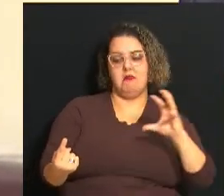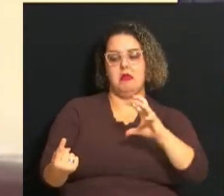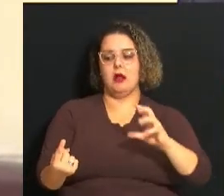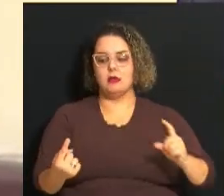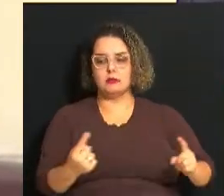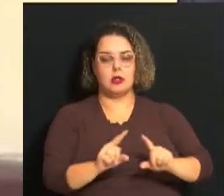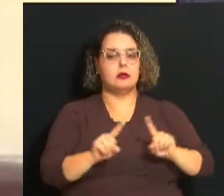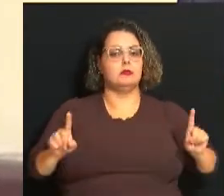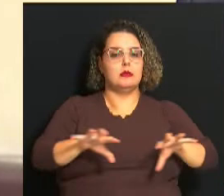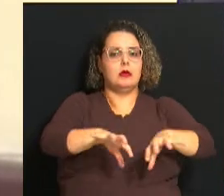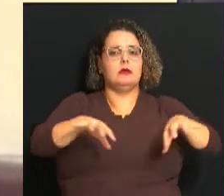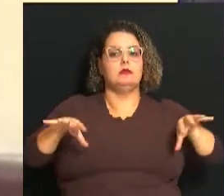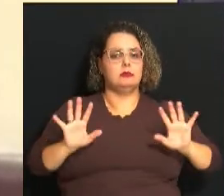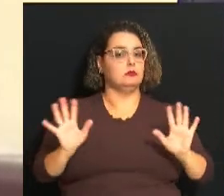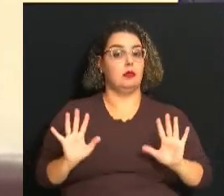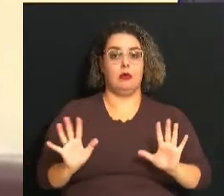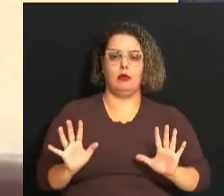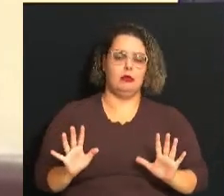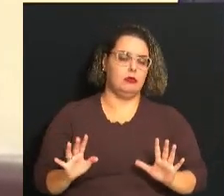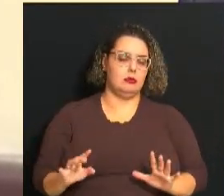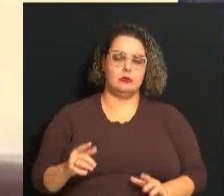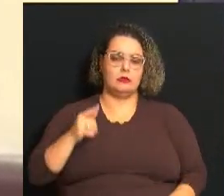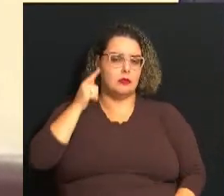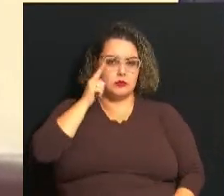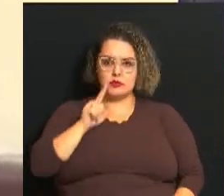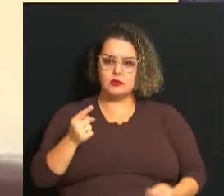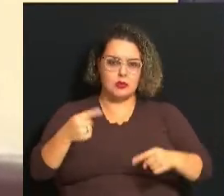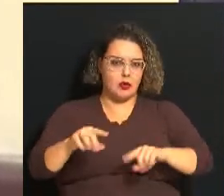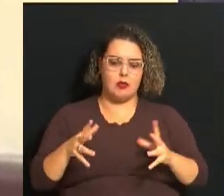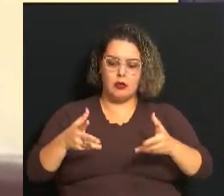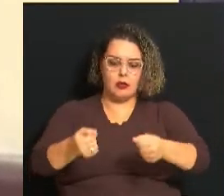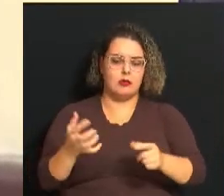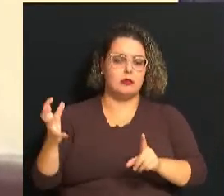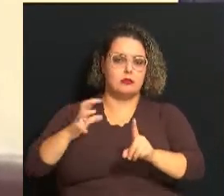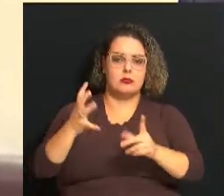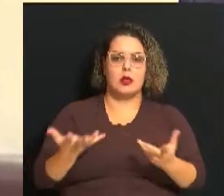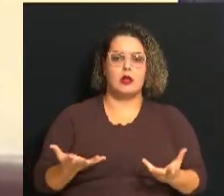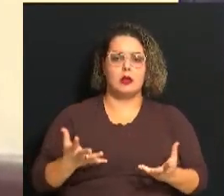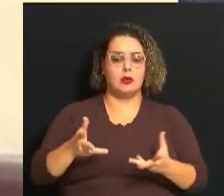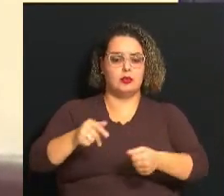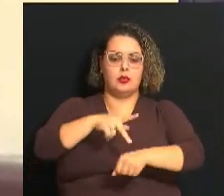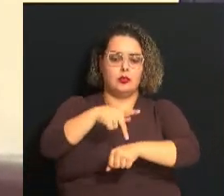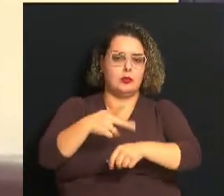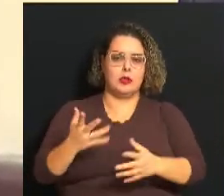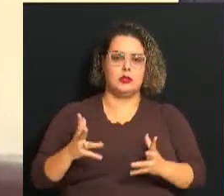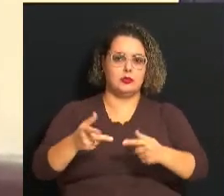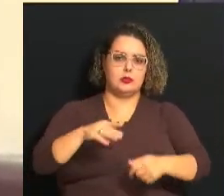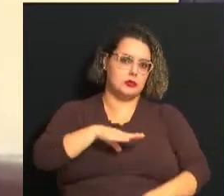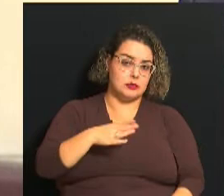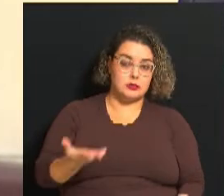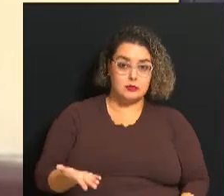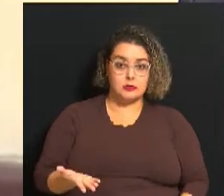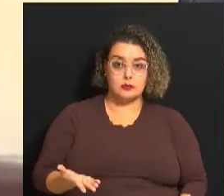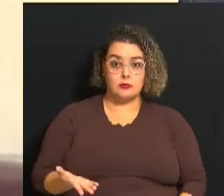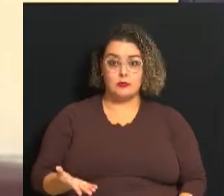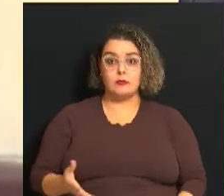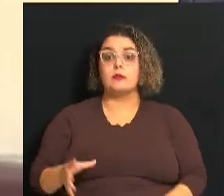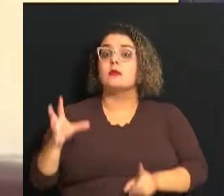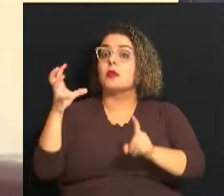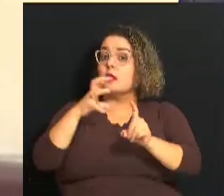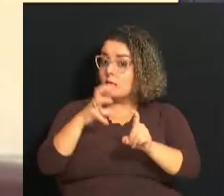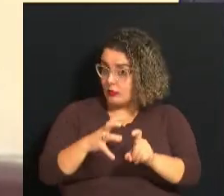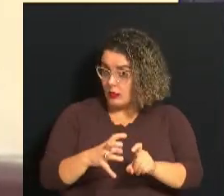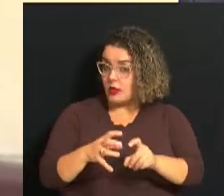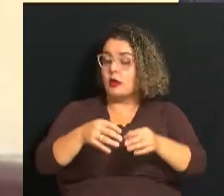concreta na em todo o país em toda a sociedade então aqui enfim chegamos o assédio moral pode ser